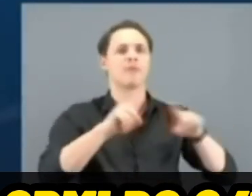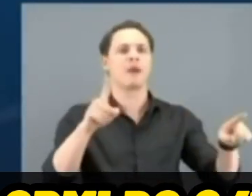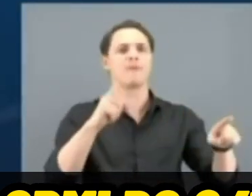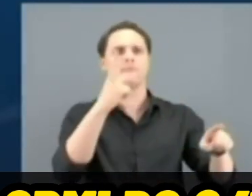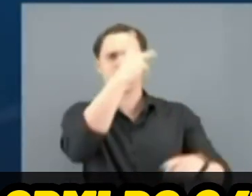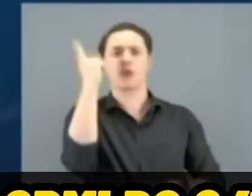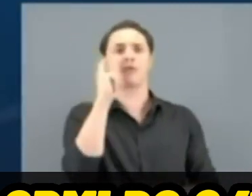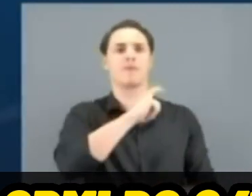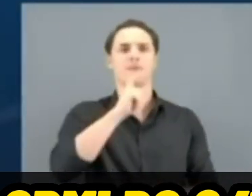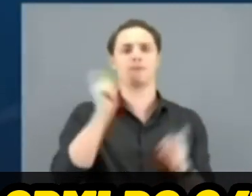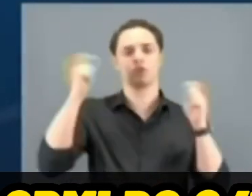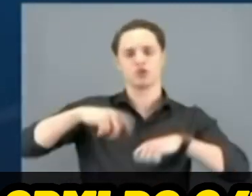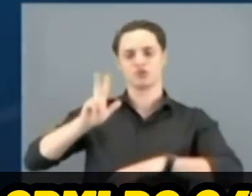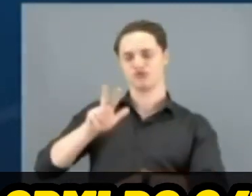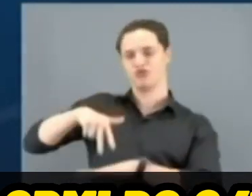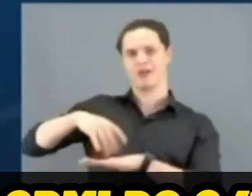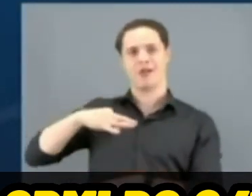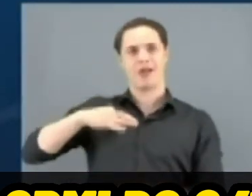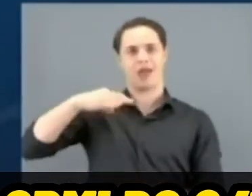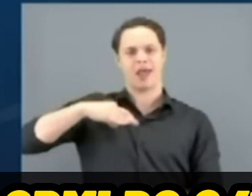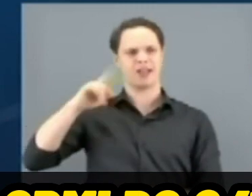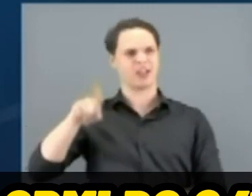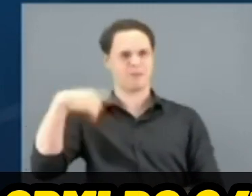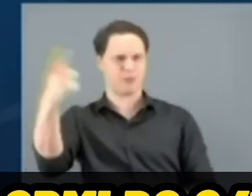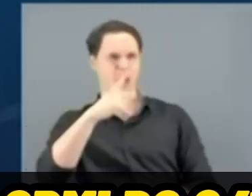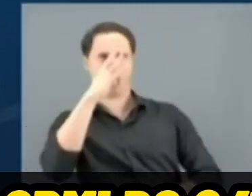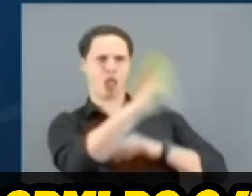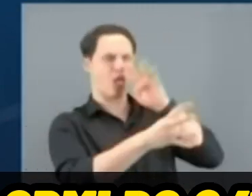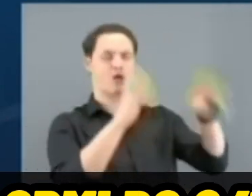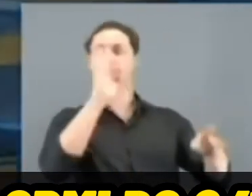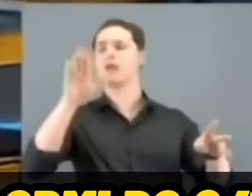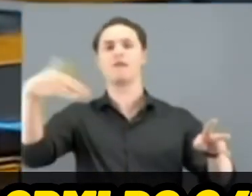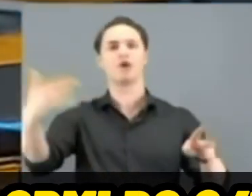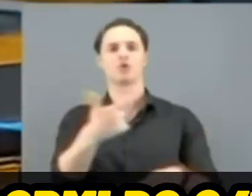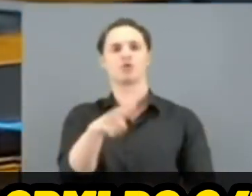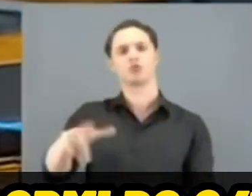mente pra poder se eleger e é tigrão aqui com o senhor, mas lá fora não tem